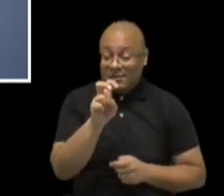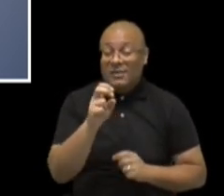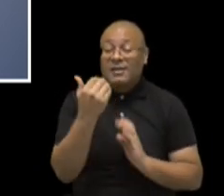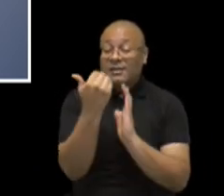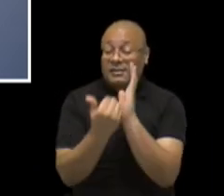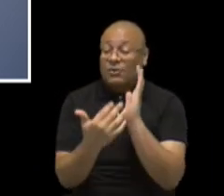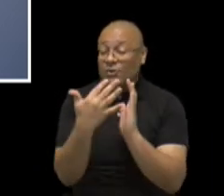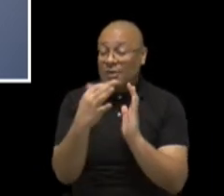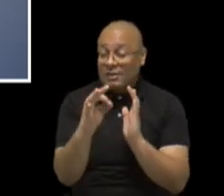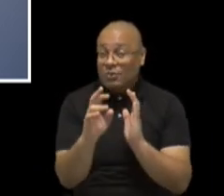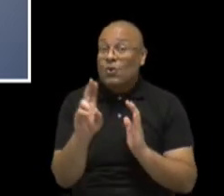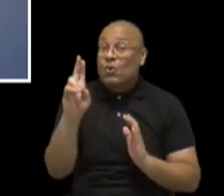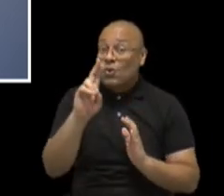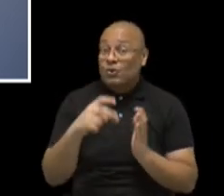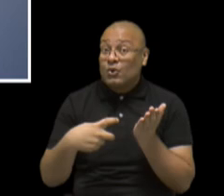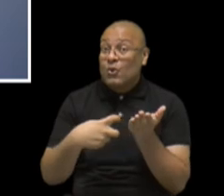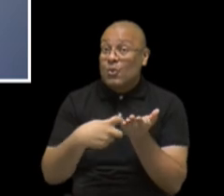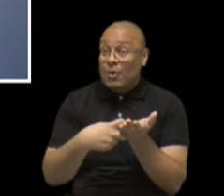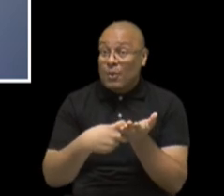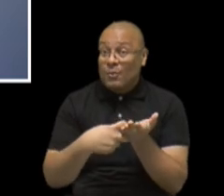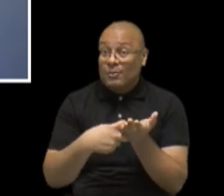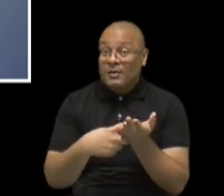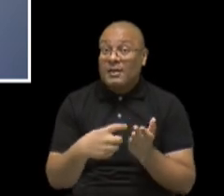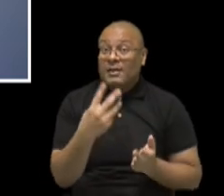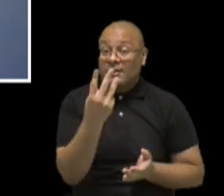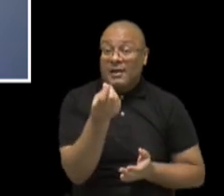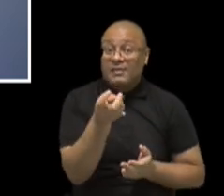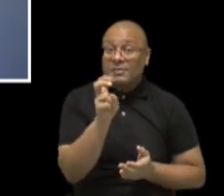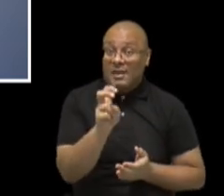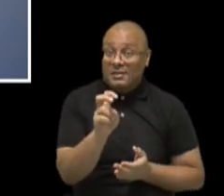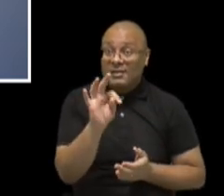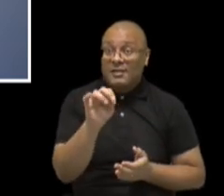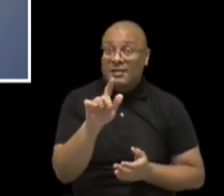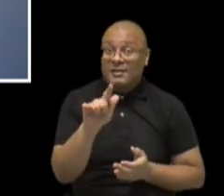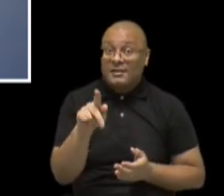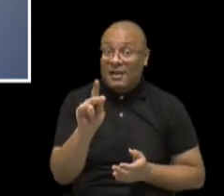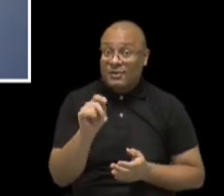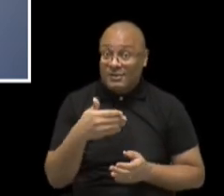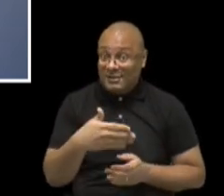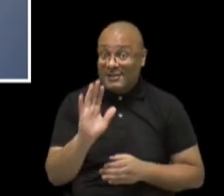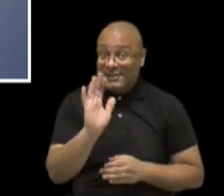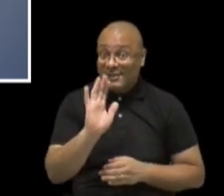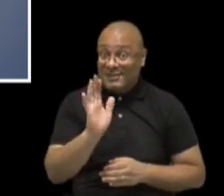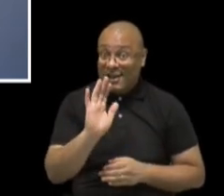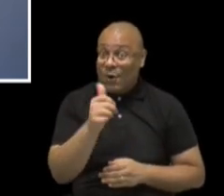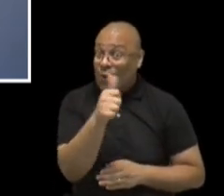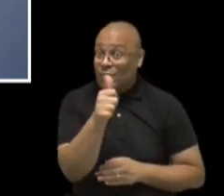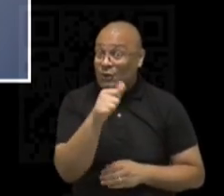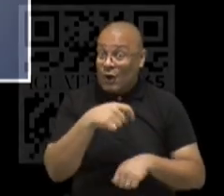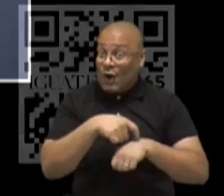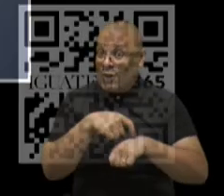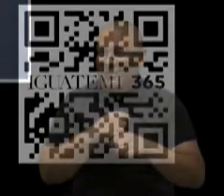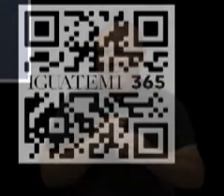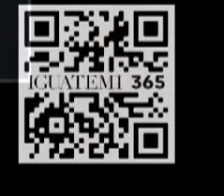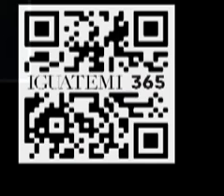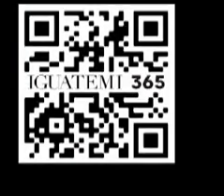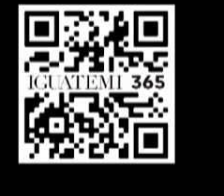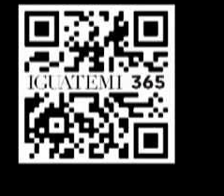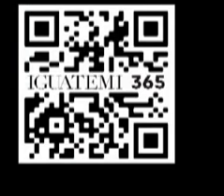só usar o cupom 365TALKS. Até já, 11 horas.